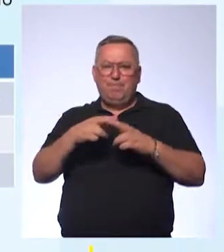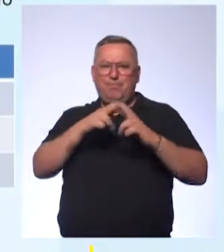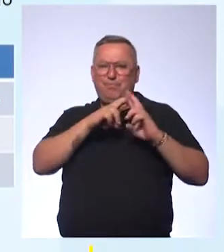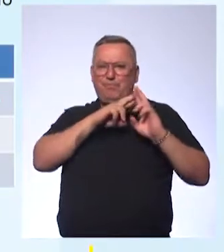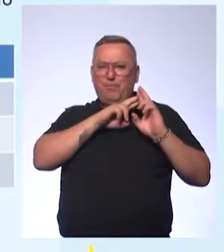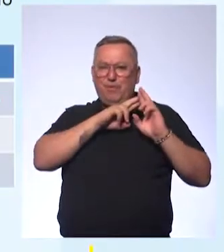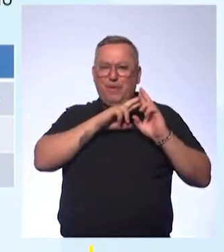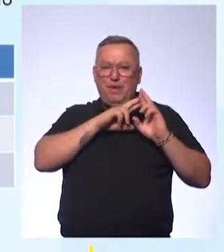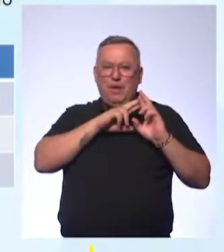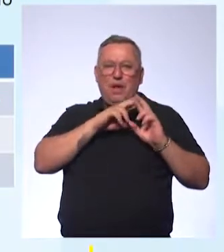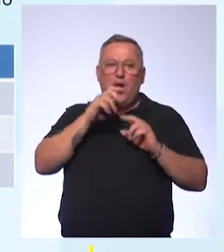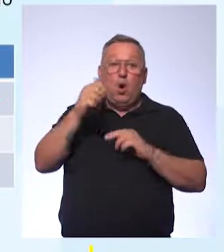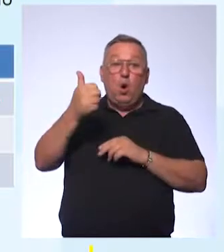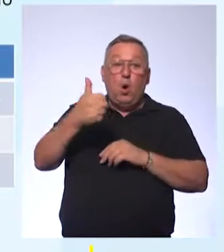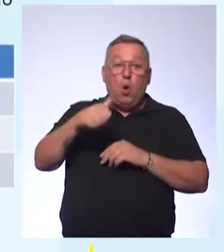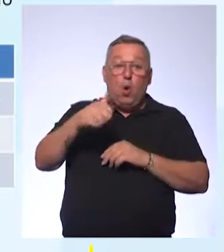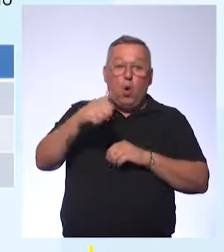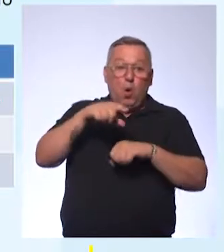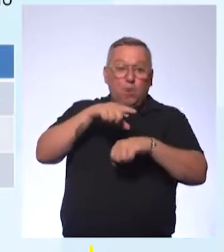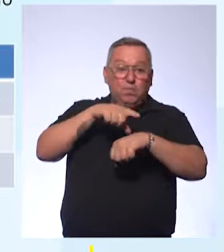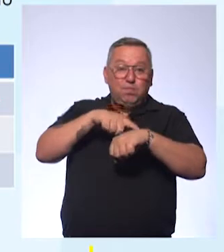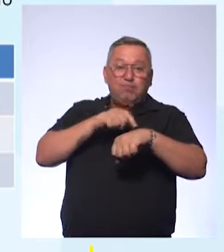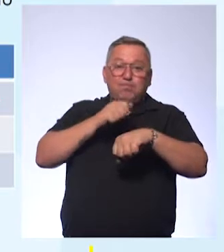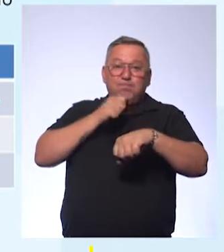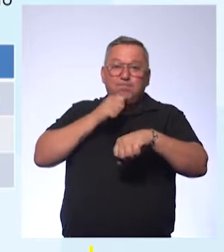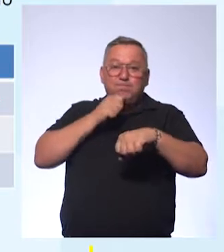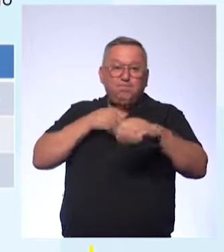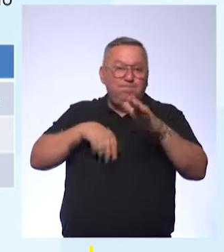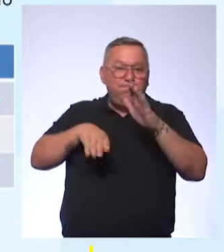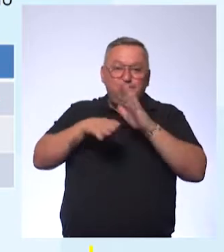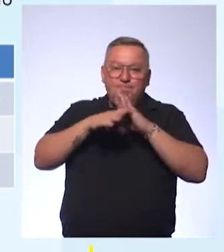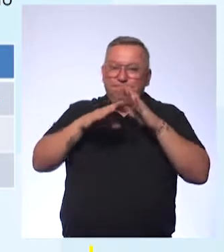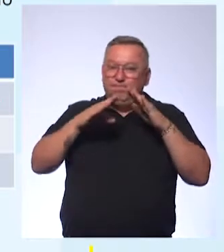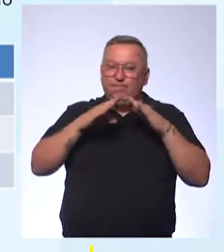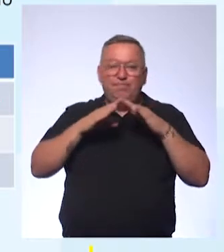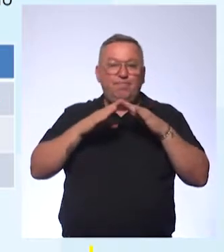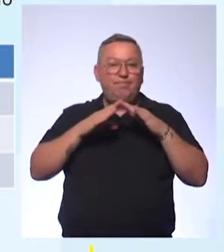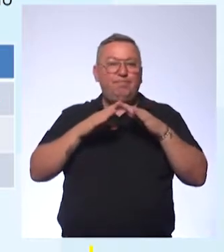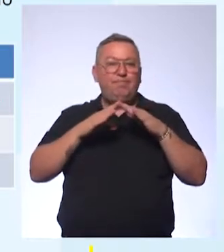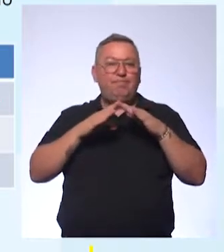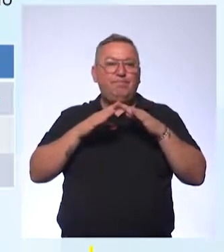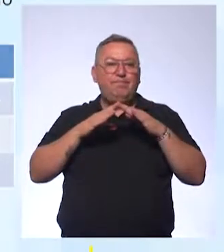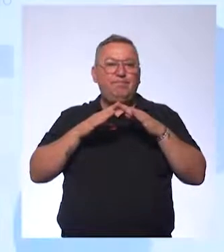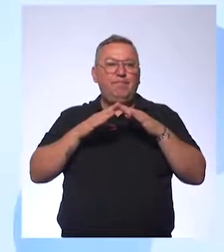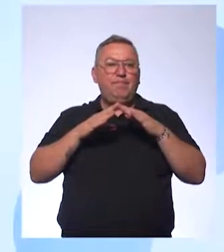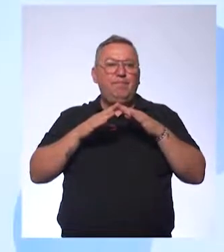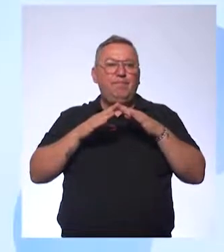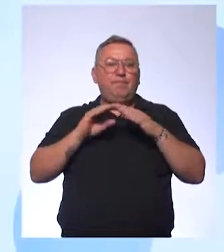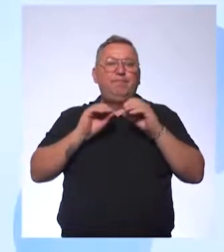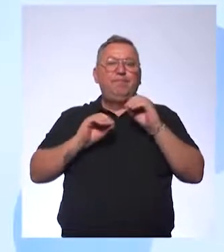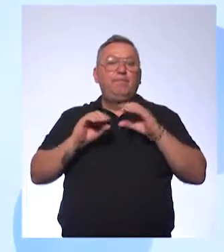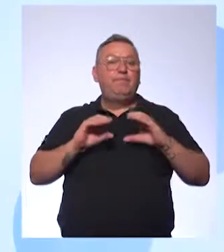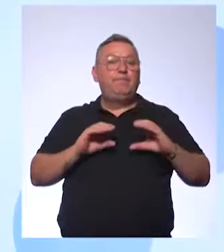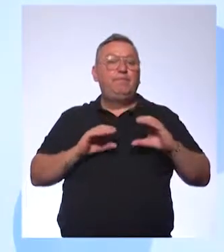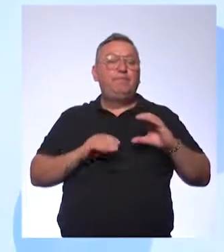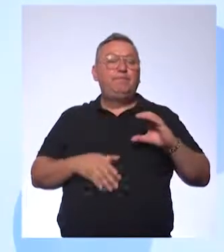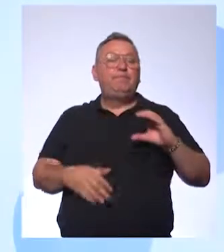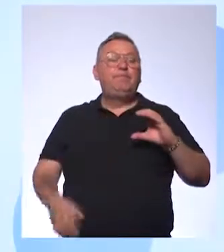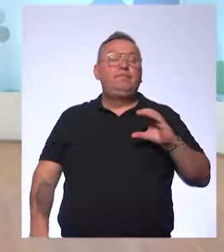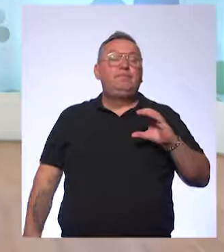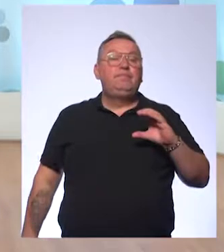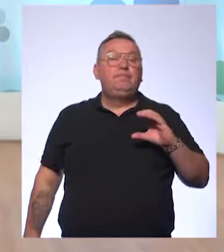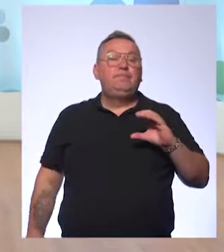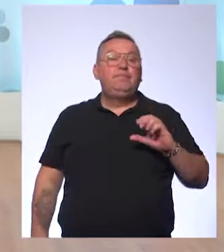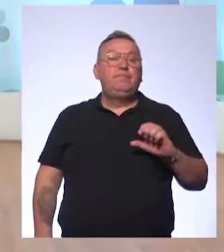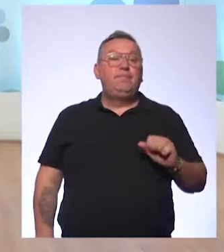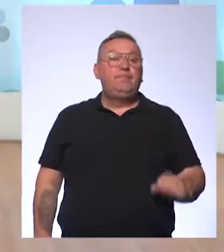São 11 horas e ele não apareceu em casa. E aí, o que colocaram na C?